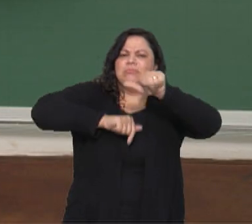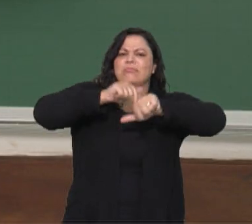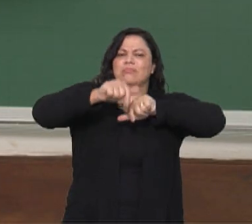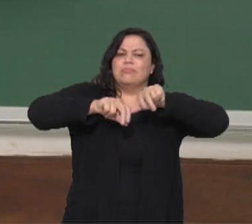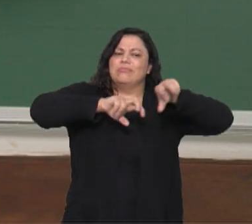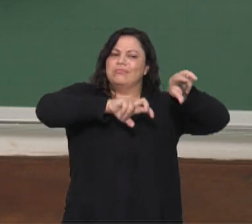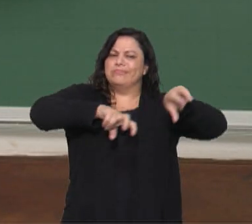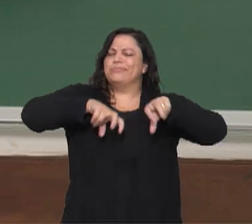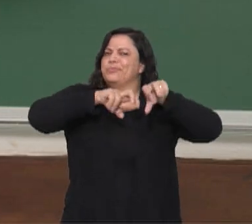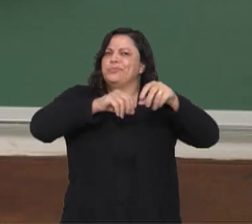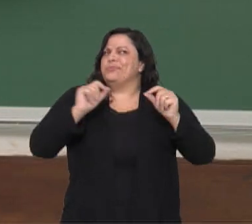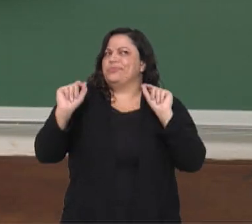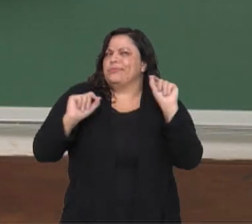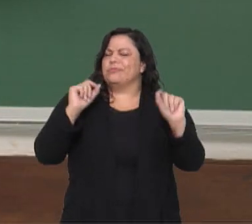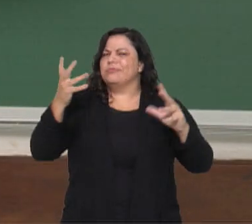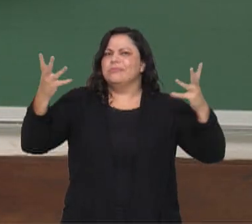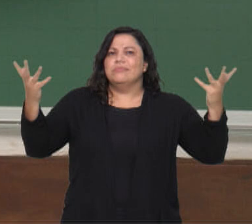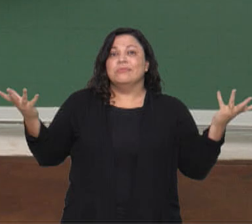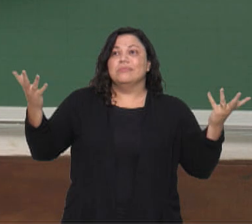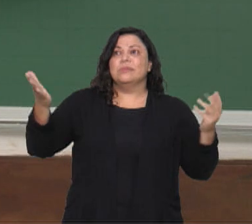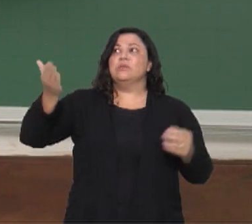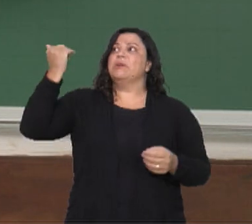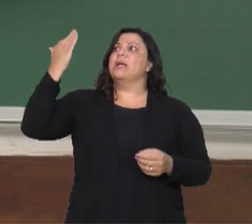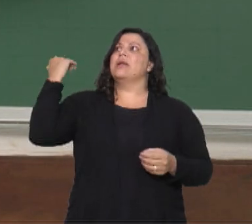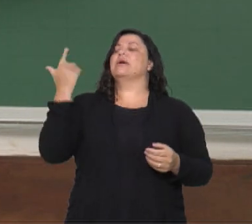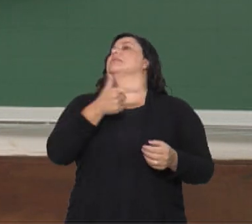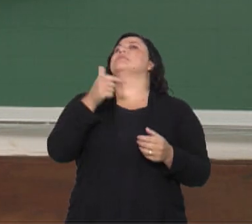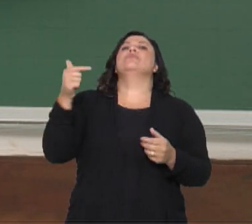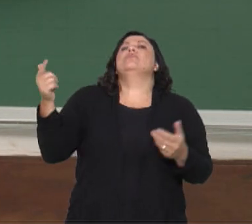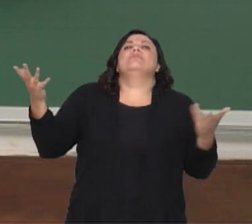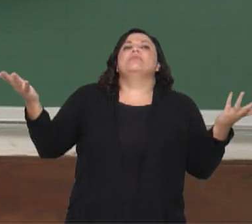homem com a agricultura. Como é que era antes,